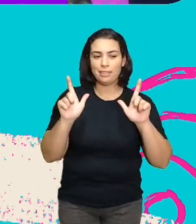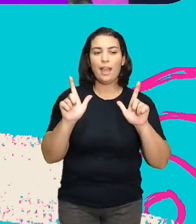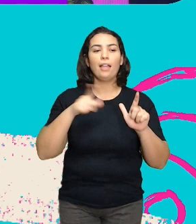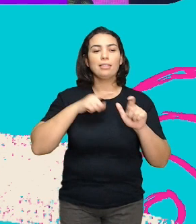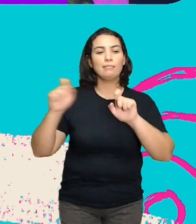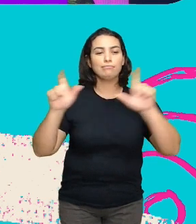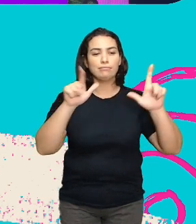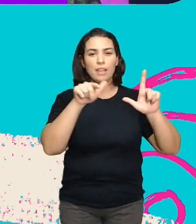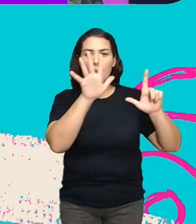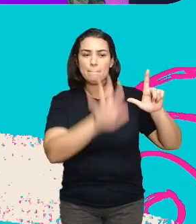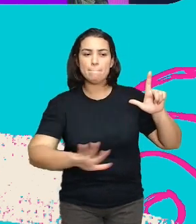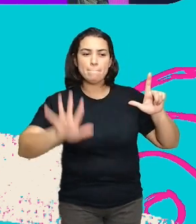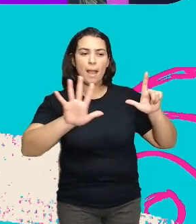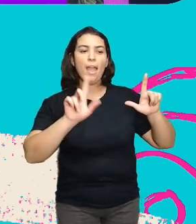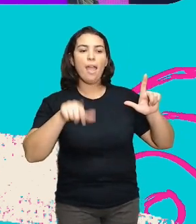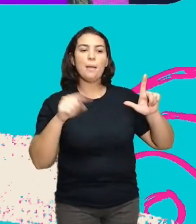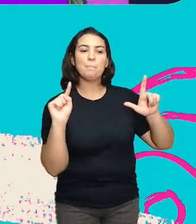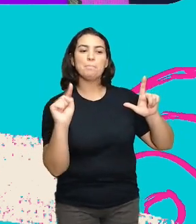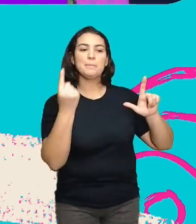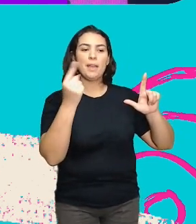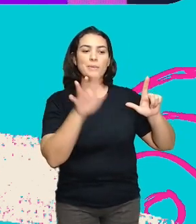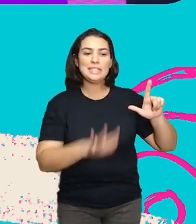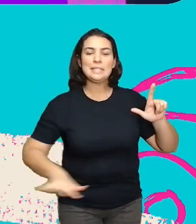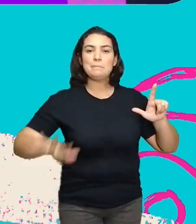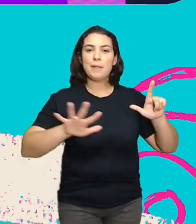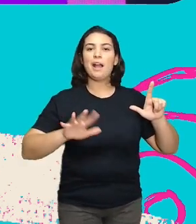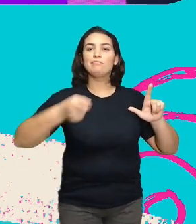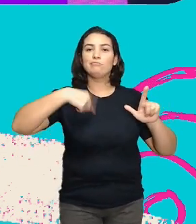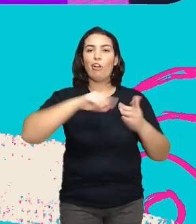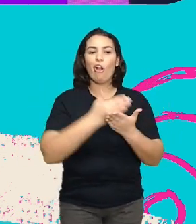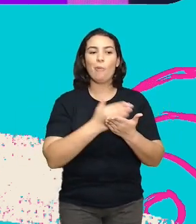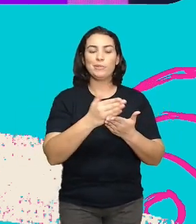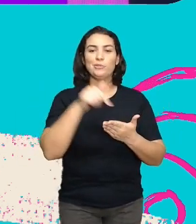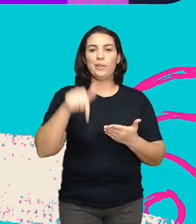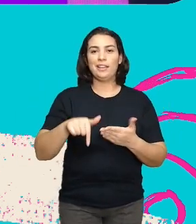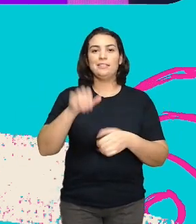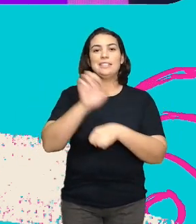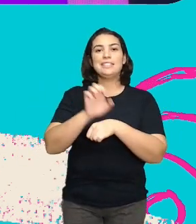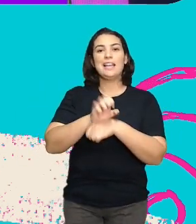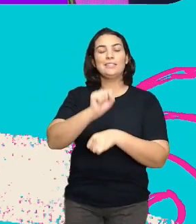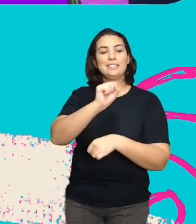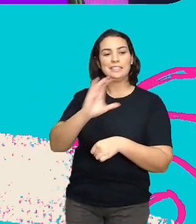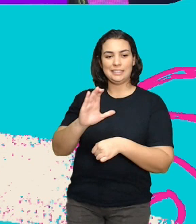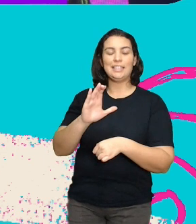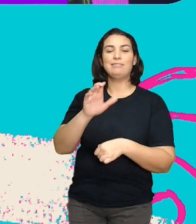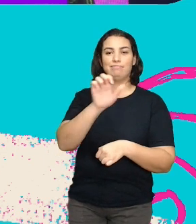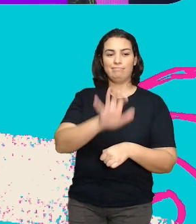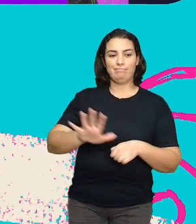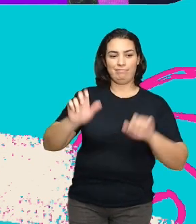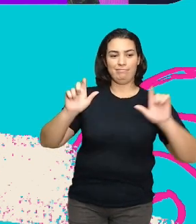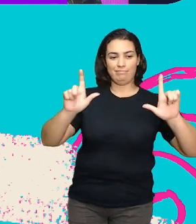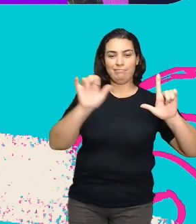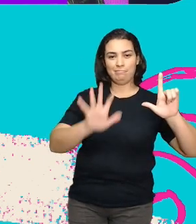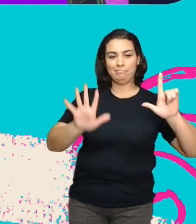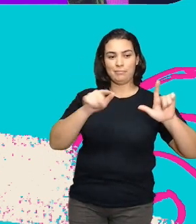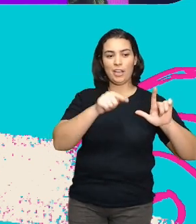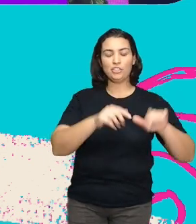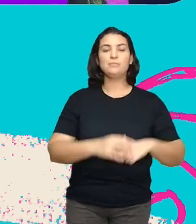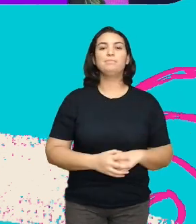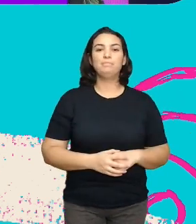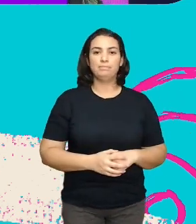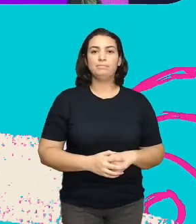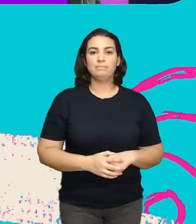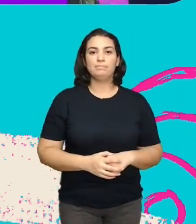do primeiro espaço maker que nós implementamos no estado de Santa Catarina. Nós temos hoje, em movimento de